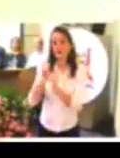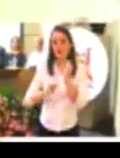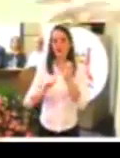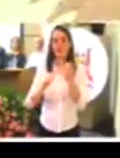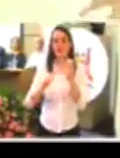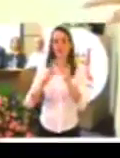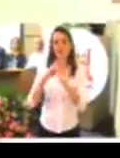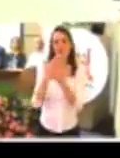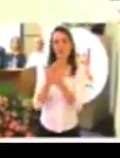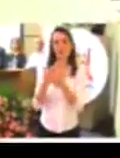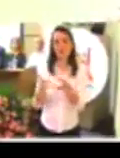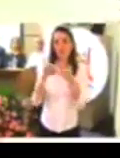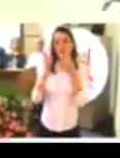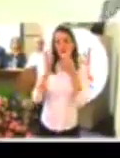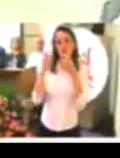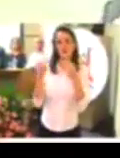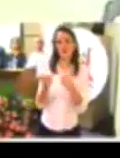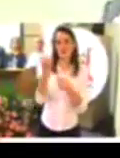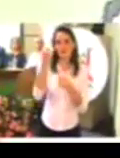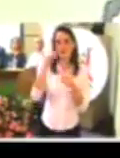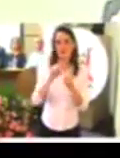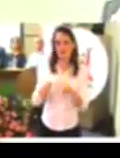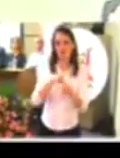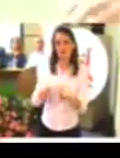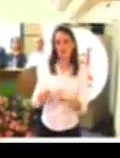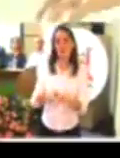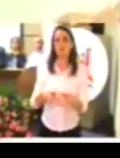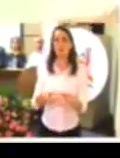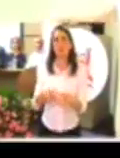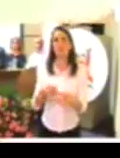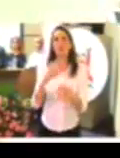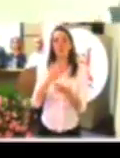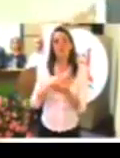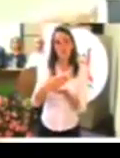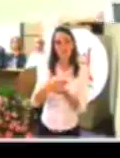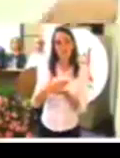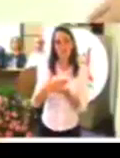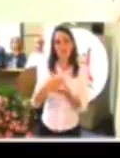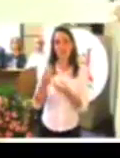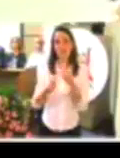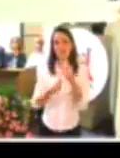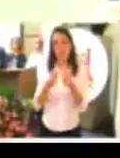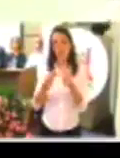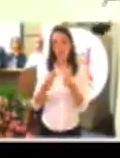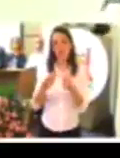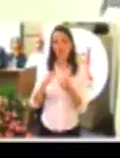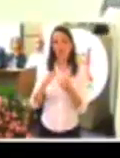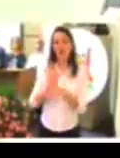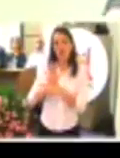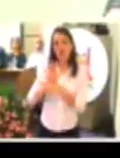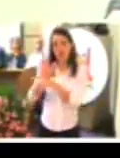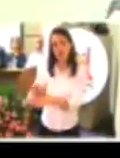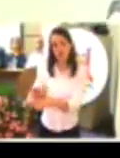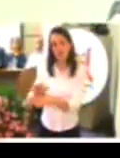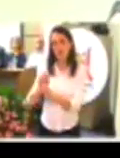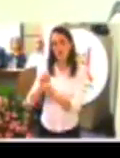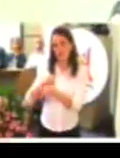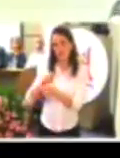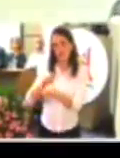felizmente, perceberam essa necessidade e começaram a dar também a sua